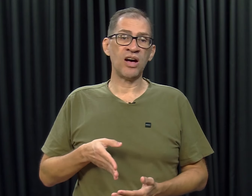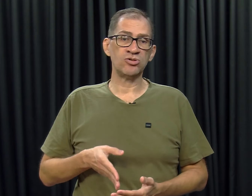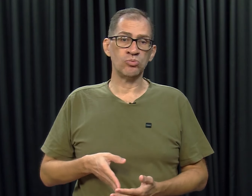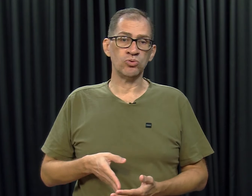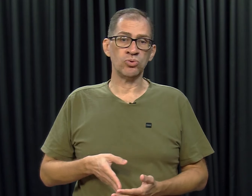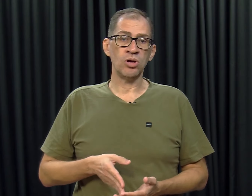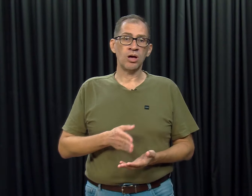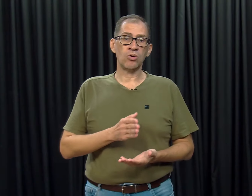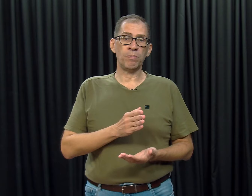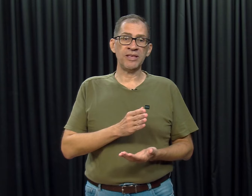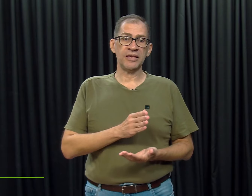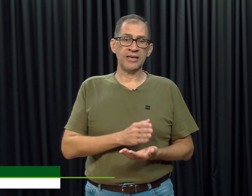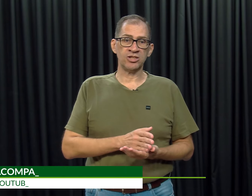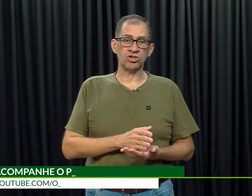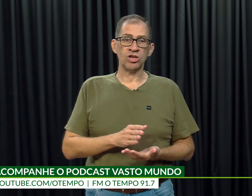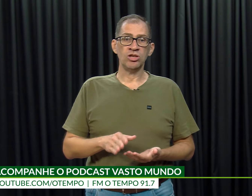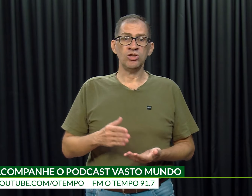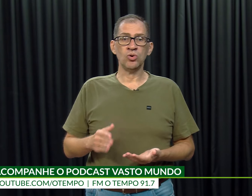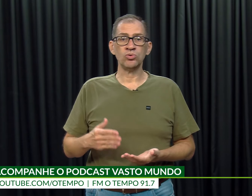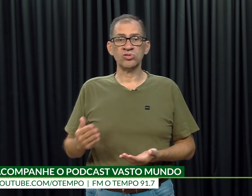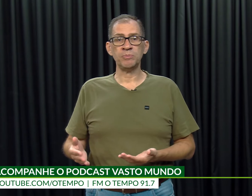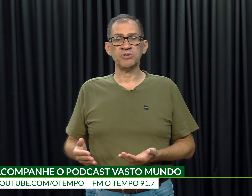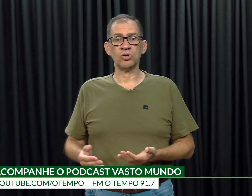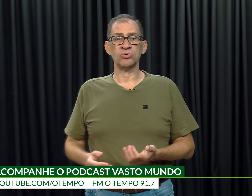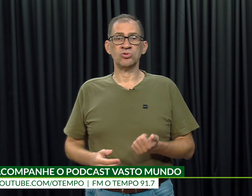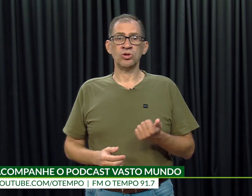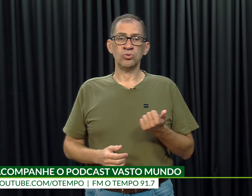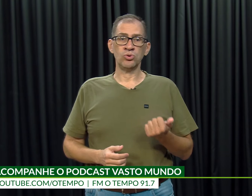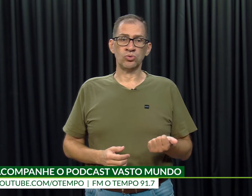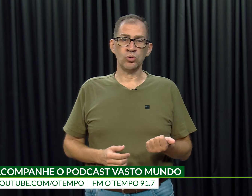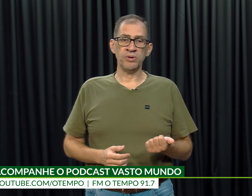foi Vasto Mundo. Acompanhe este e outros